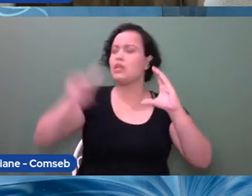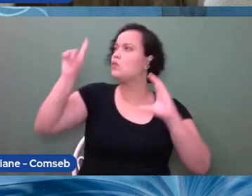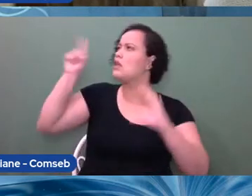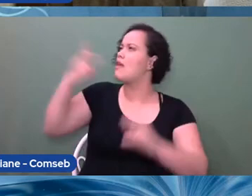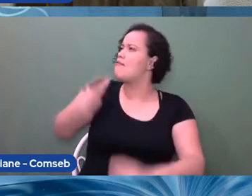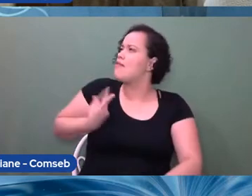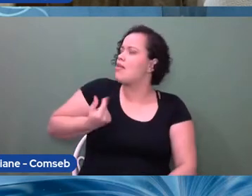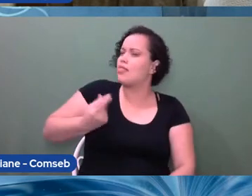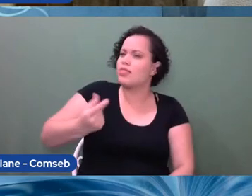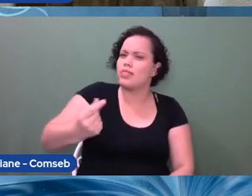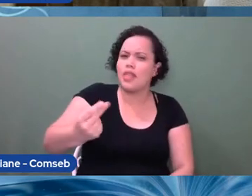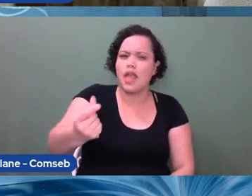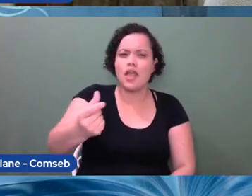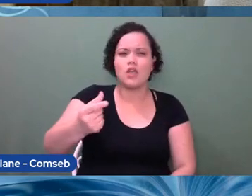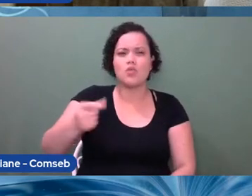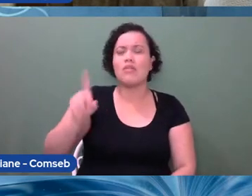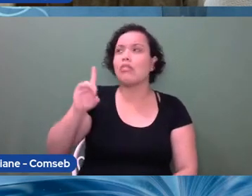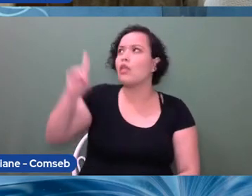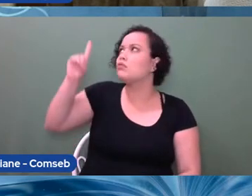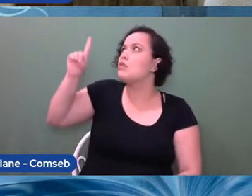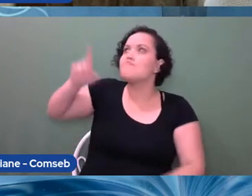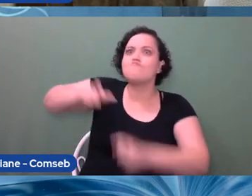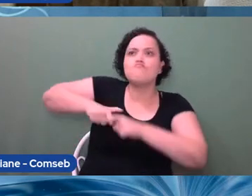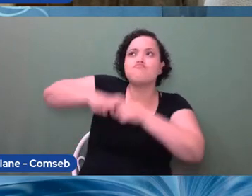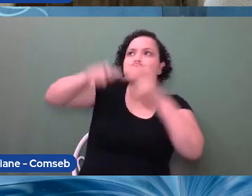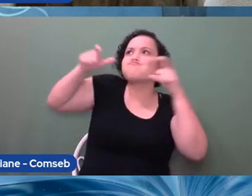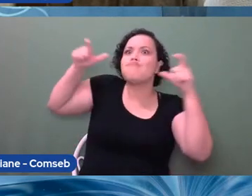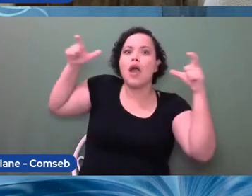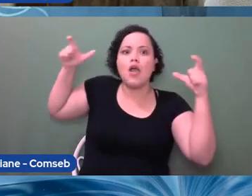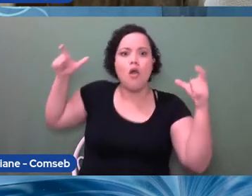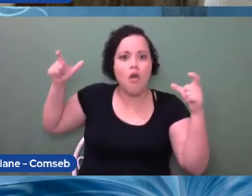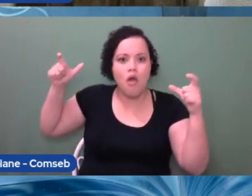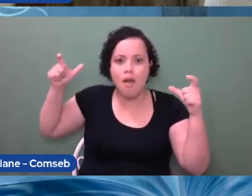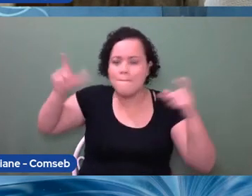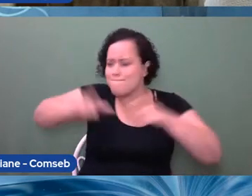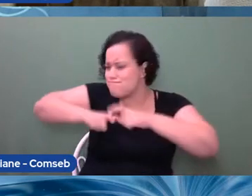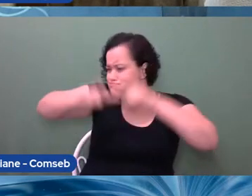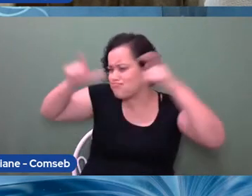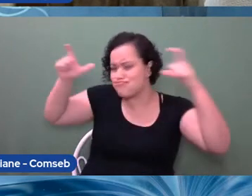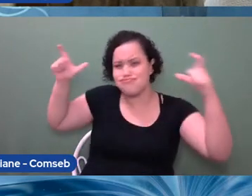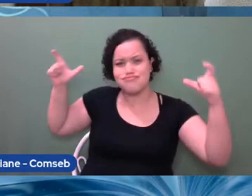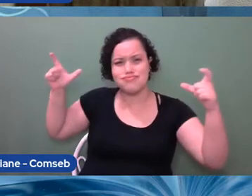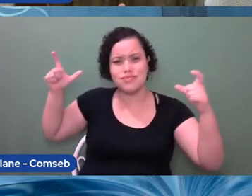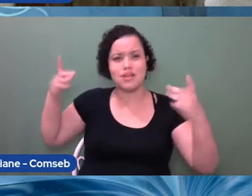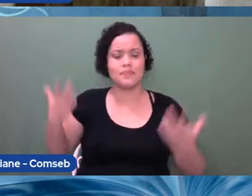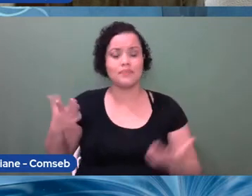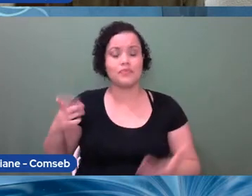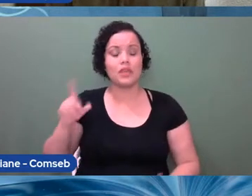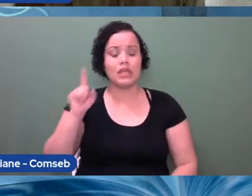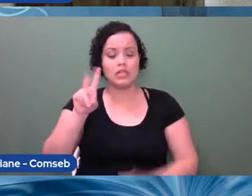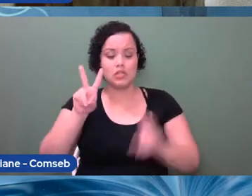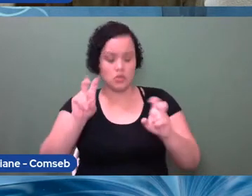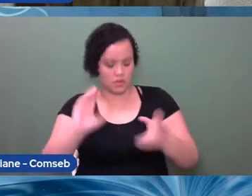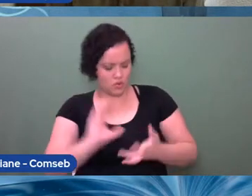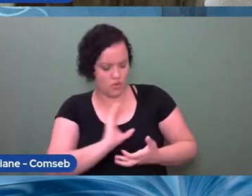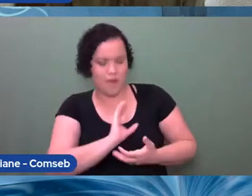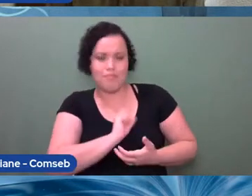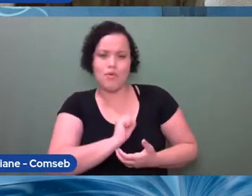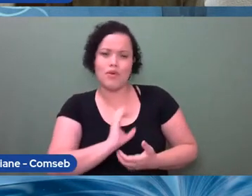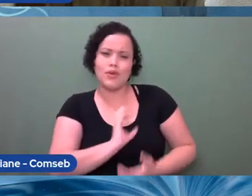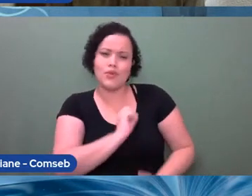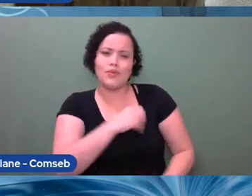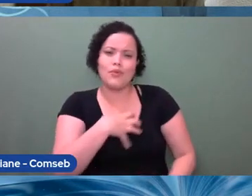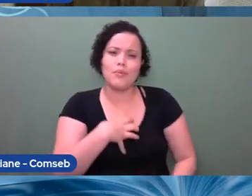é muito maior do que tudo que a gente imagina, haja atributo. E essa questão do amor, da amorosidade, a gente pode